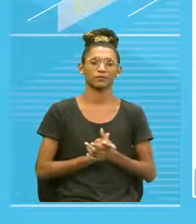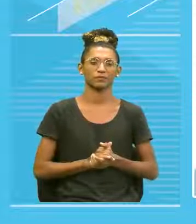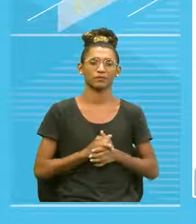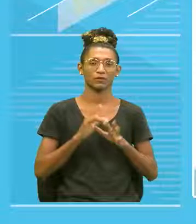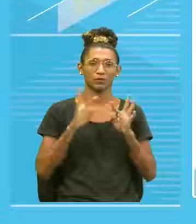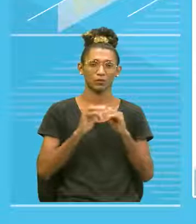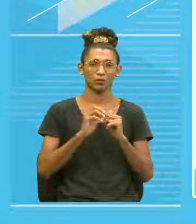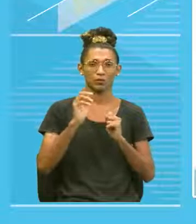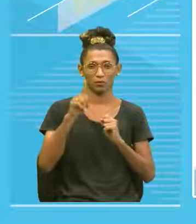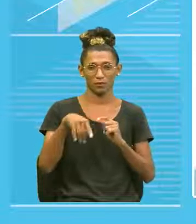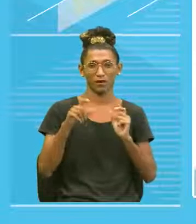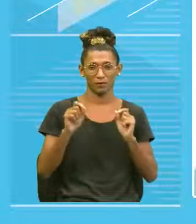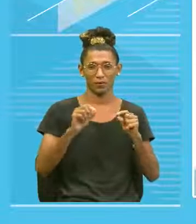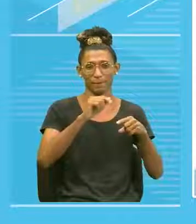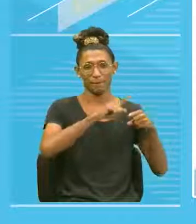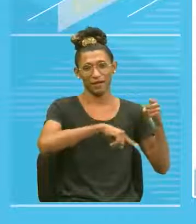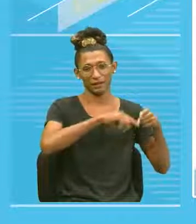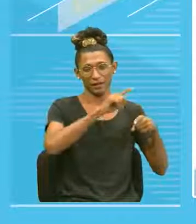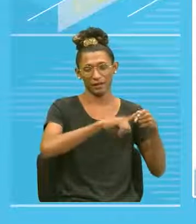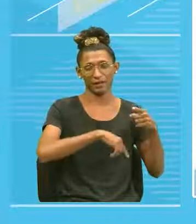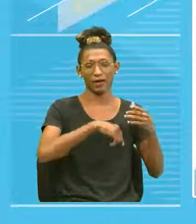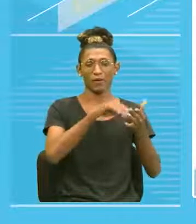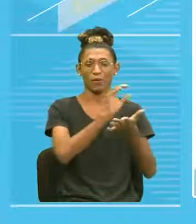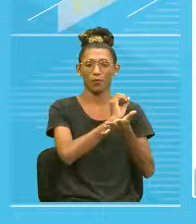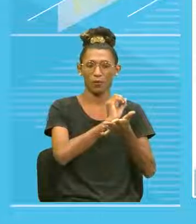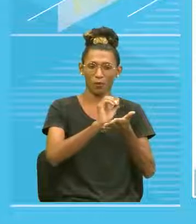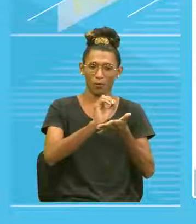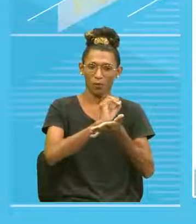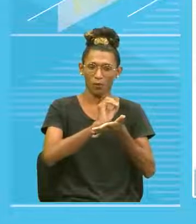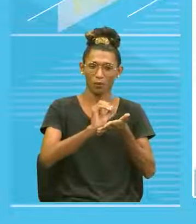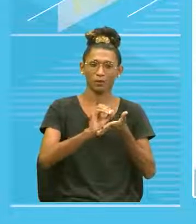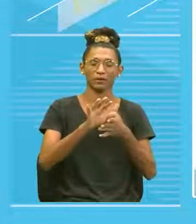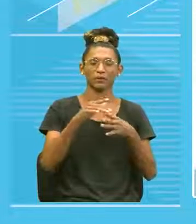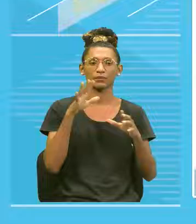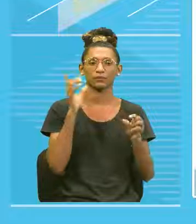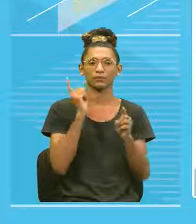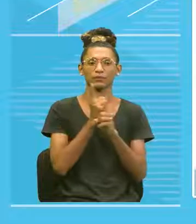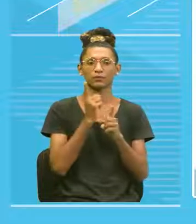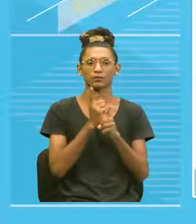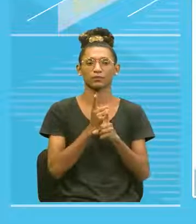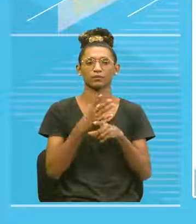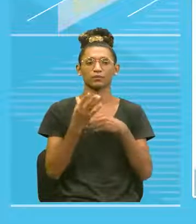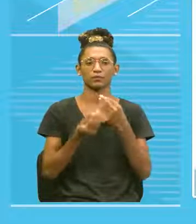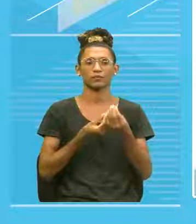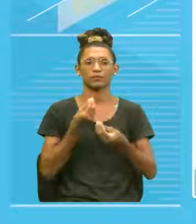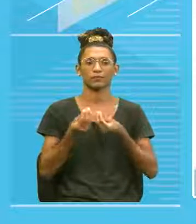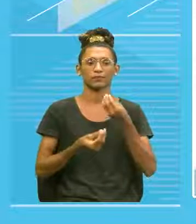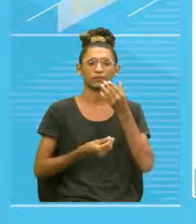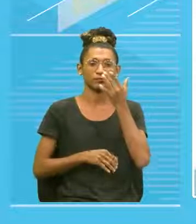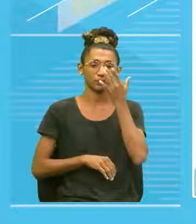Olá tudo isso é matéria orgânica eu encontro ser vivo matéria orgânica